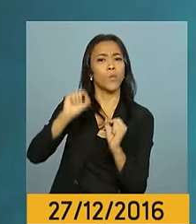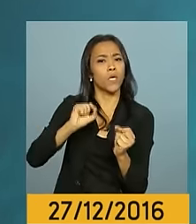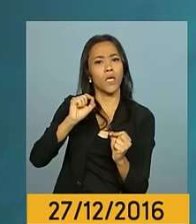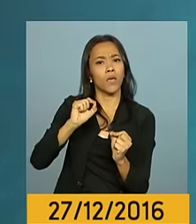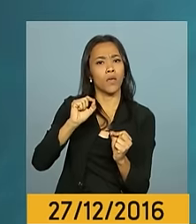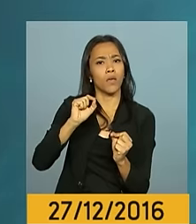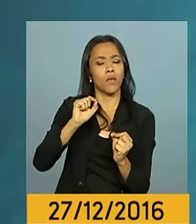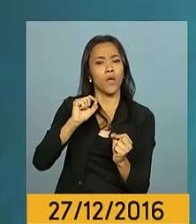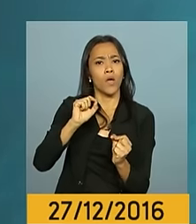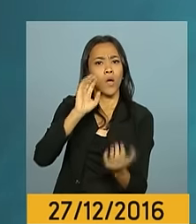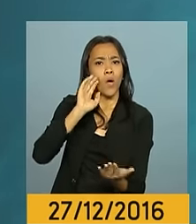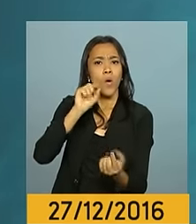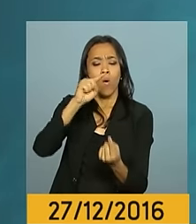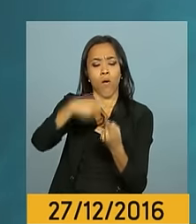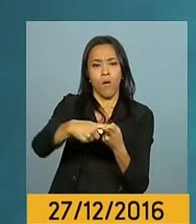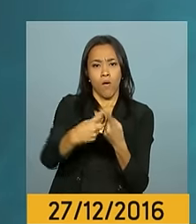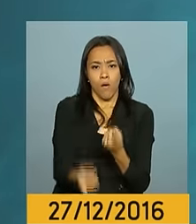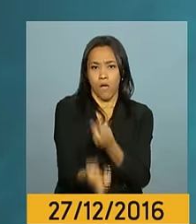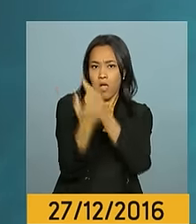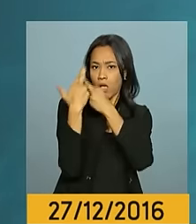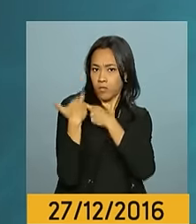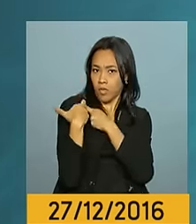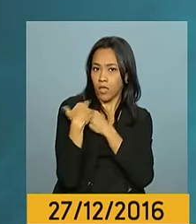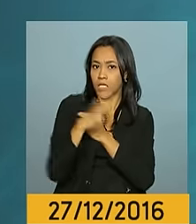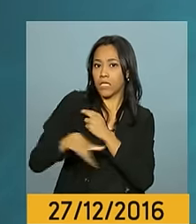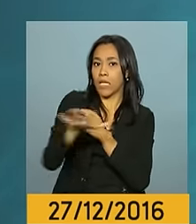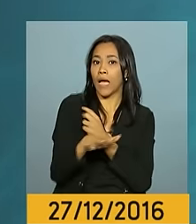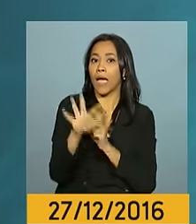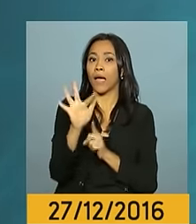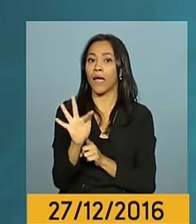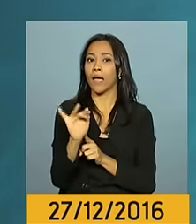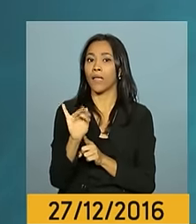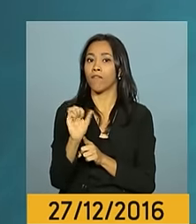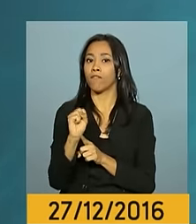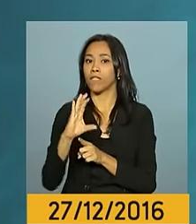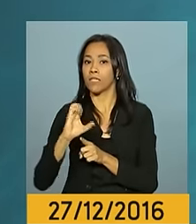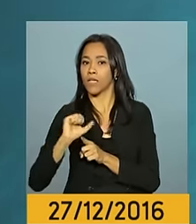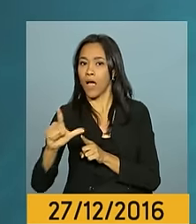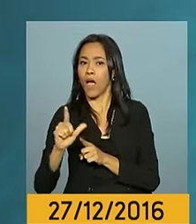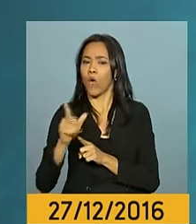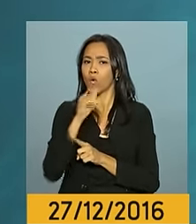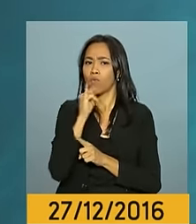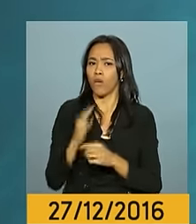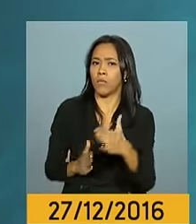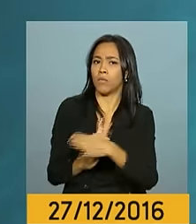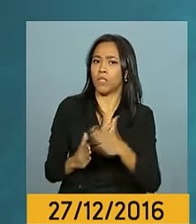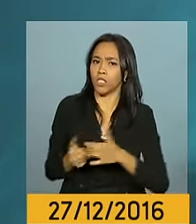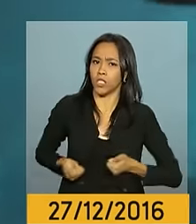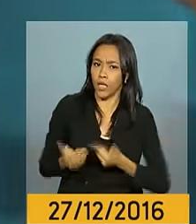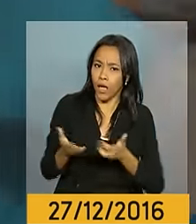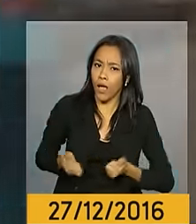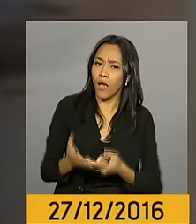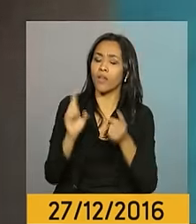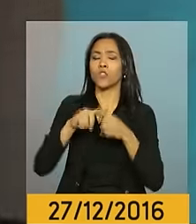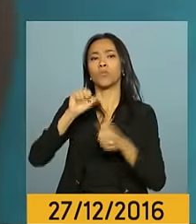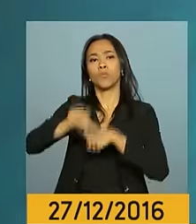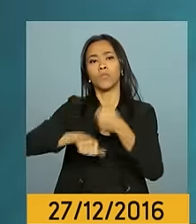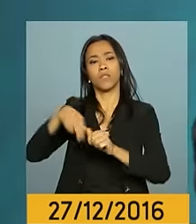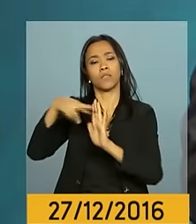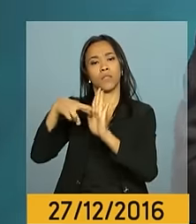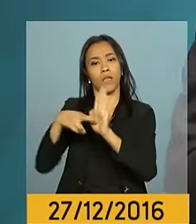de dois itens a responsabilidade fiscal quando falo teto de gastos quando falo da reforma da